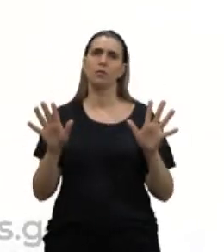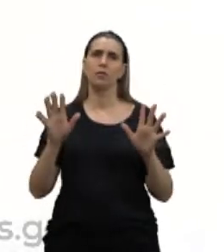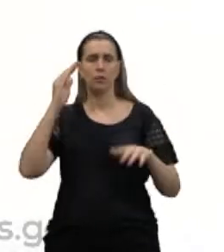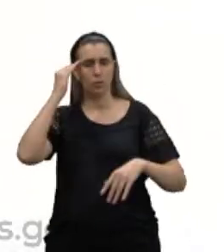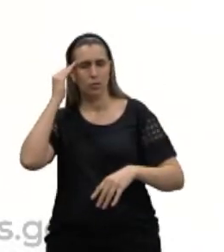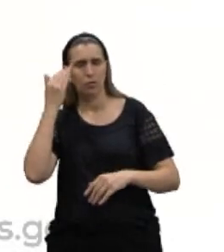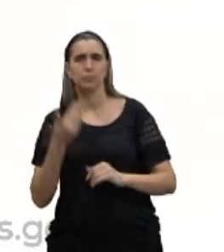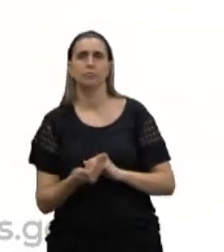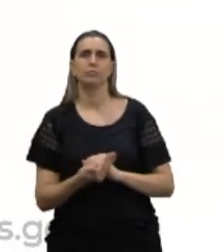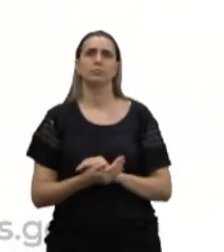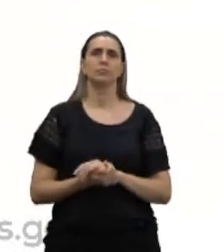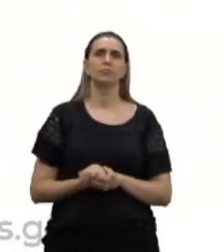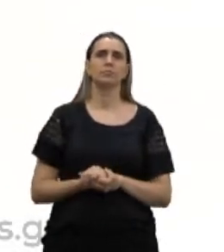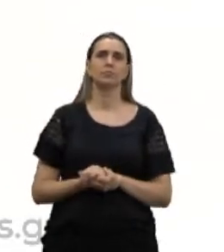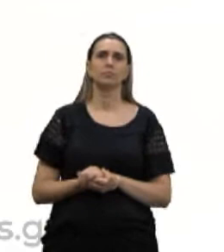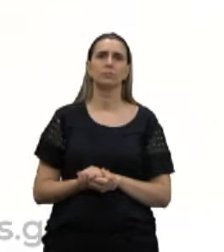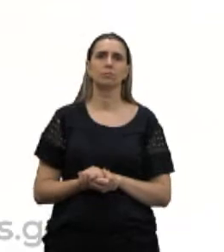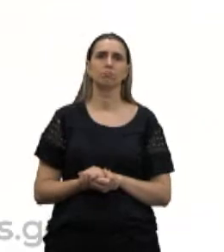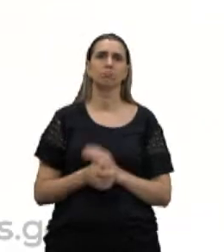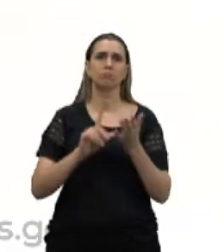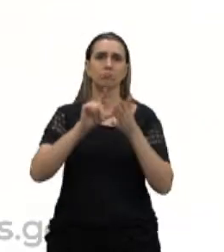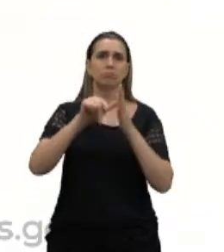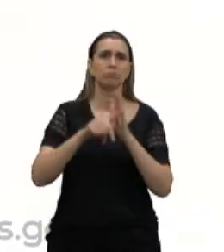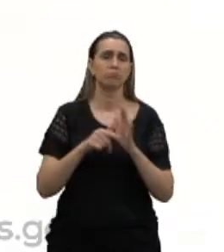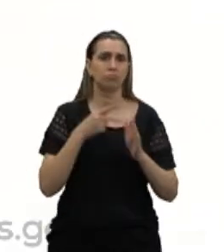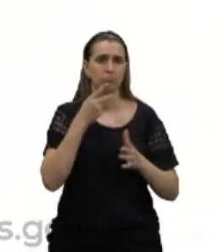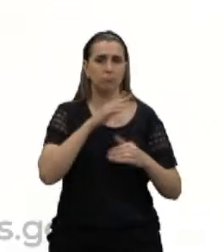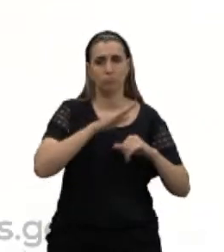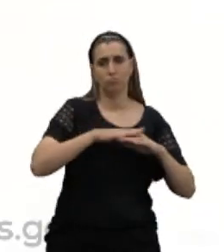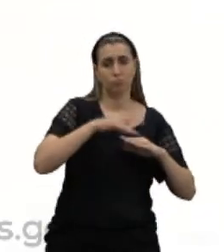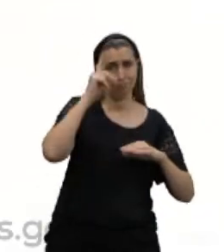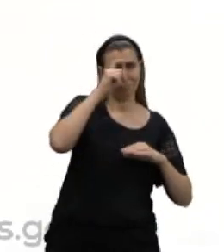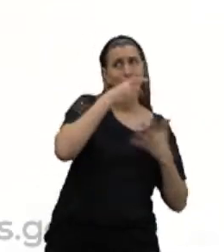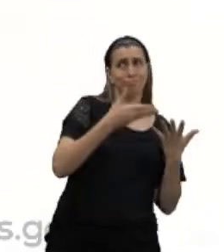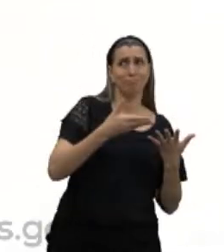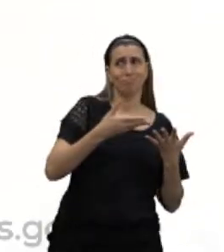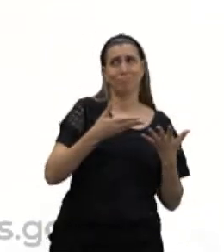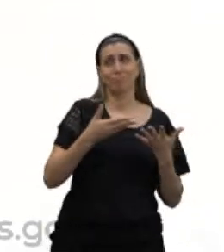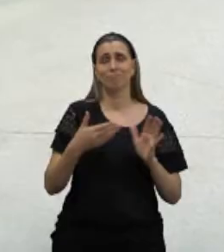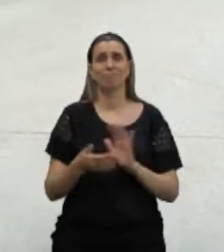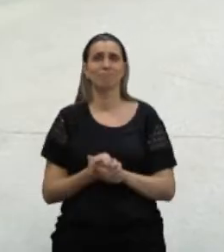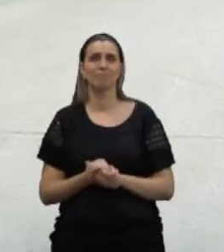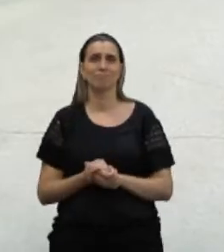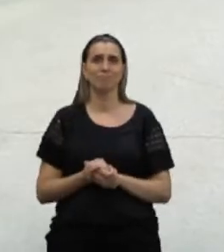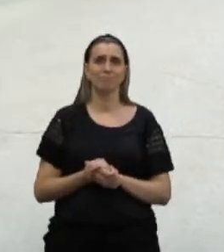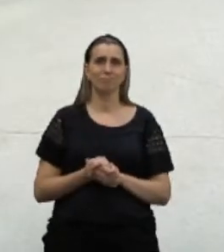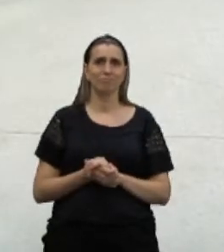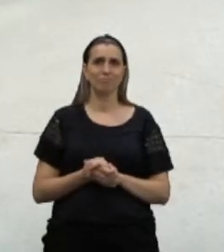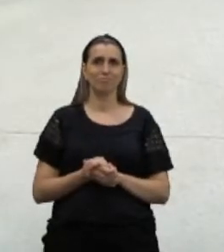compreensíveis. E depois dizem que a matemática que é difícil, né, Lu?